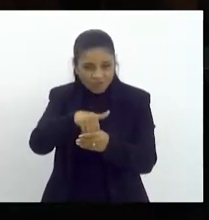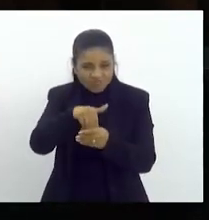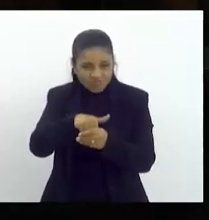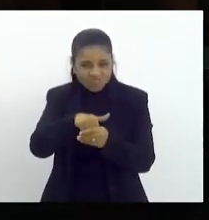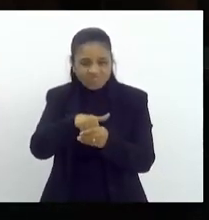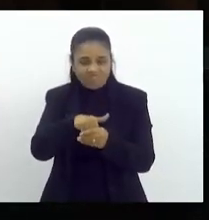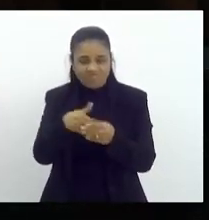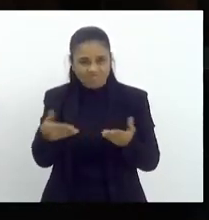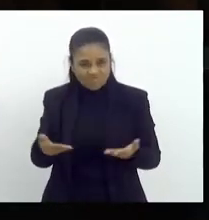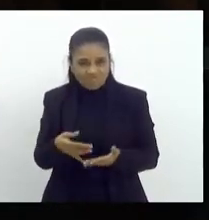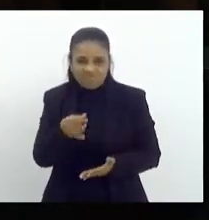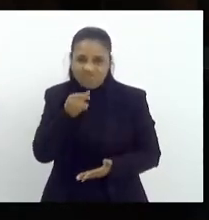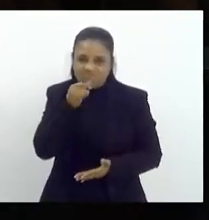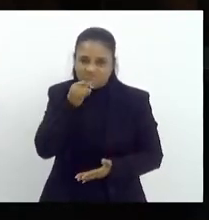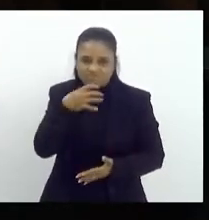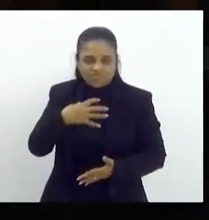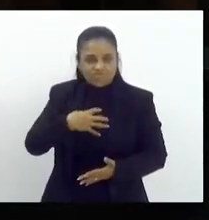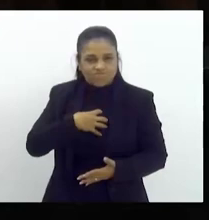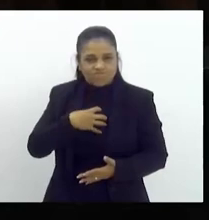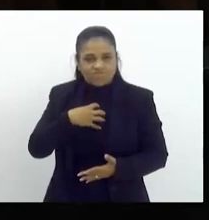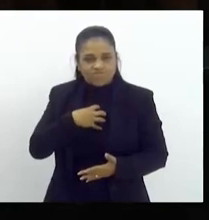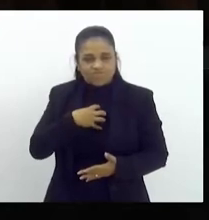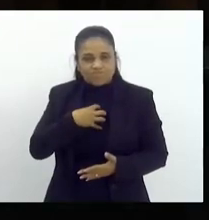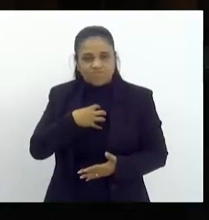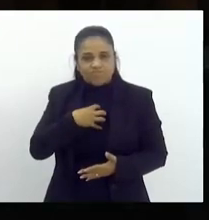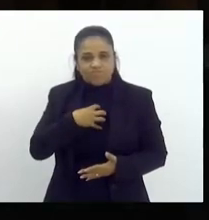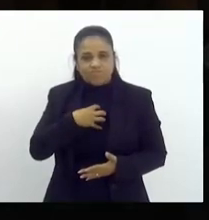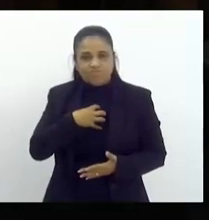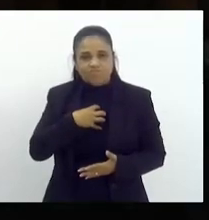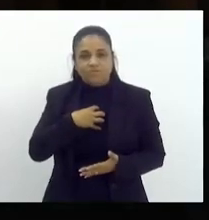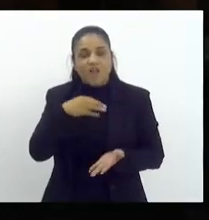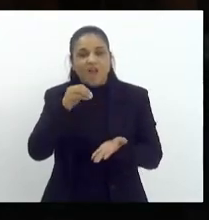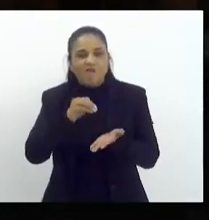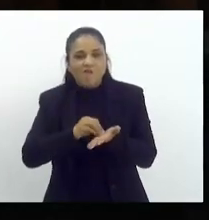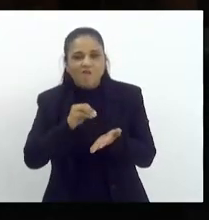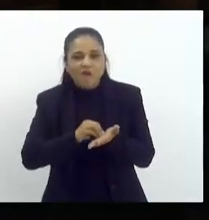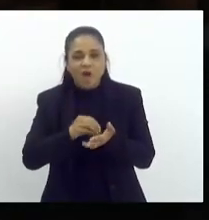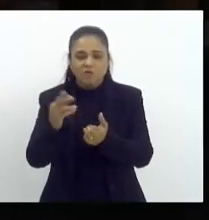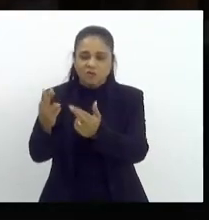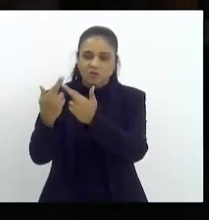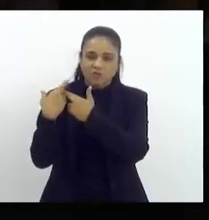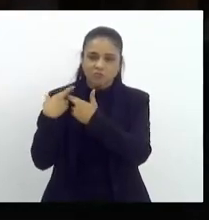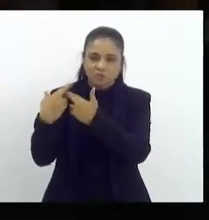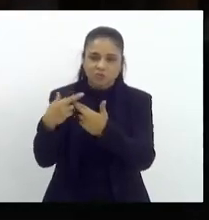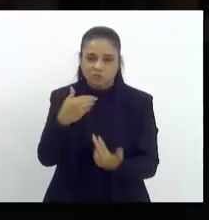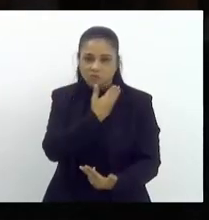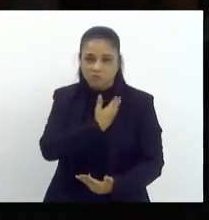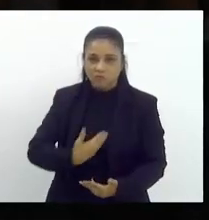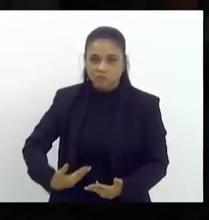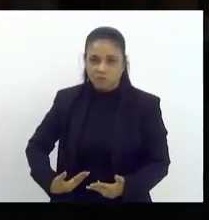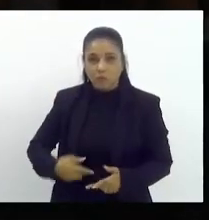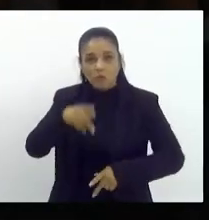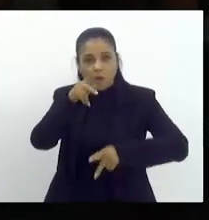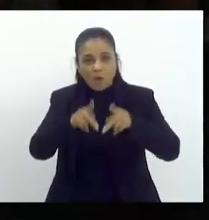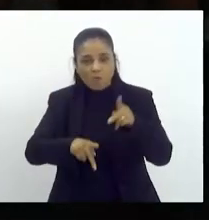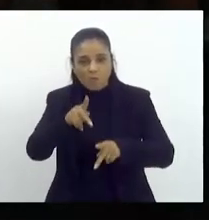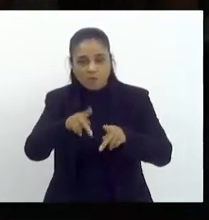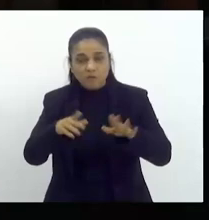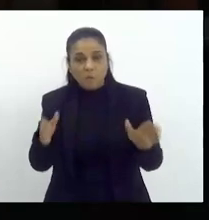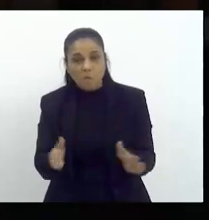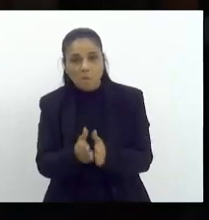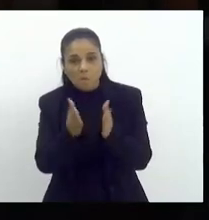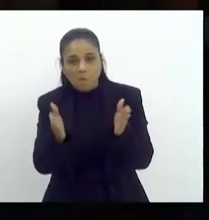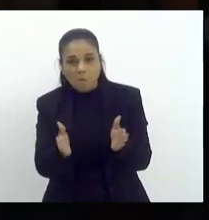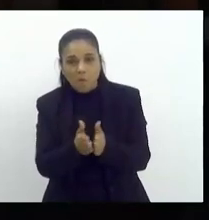entristecida com a falta de responsabilidade desse governo com a população mais pobre